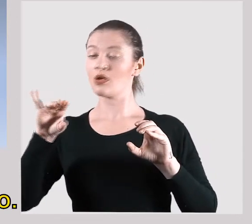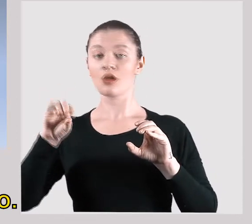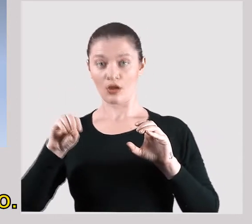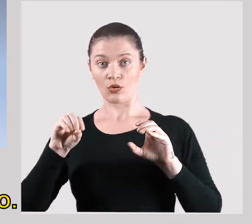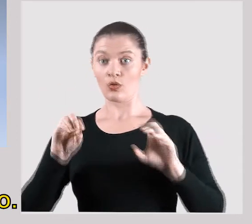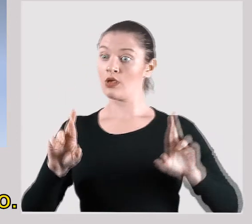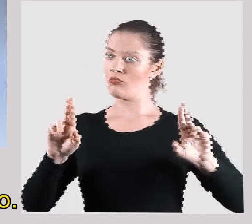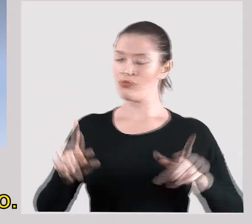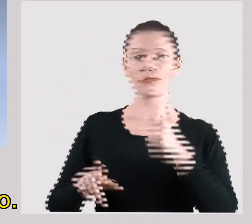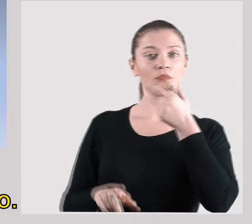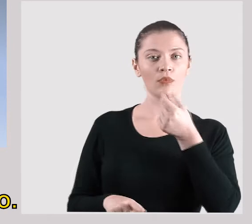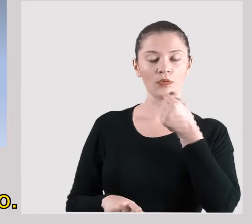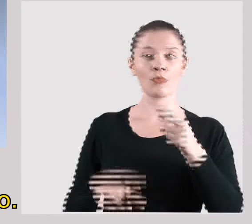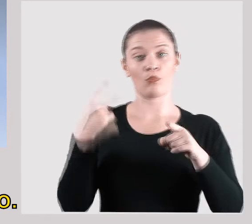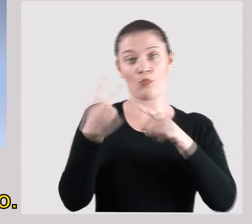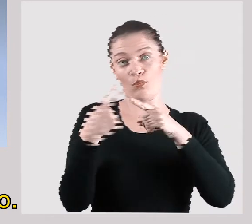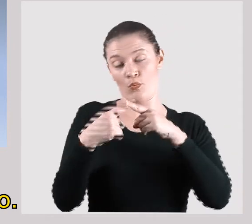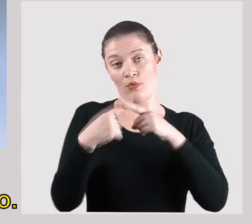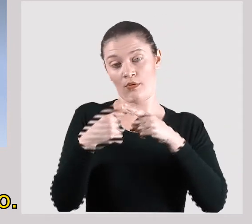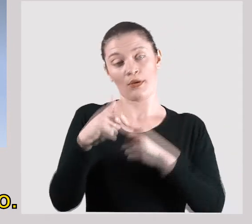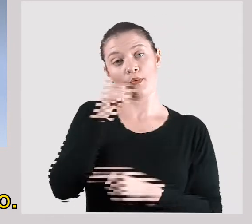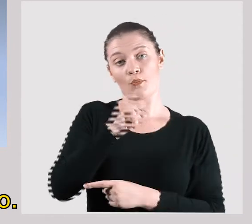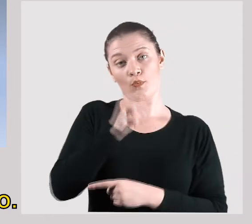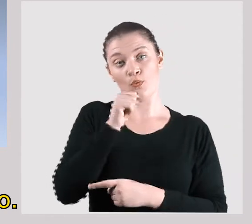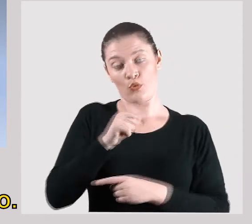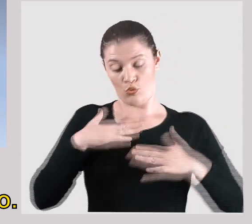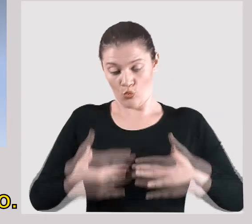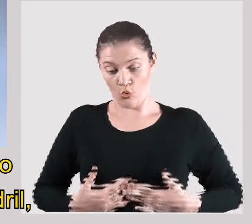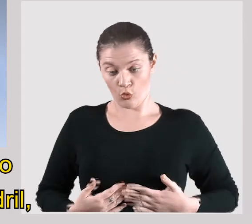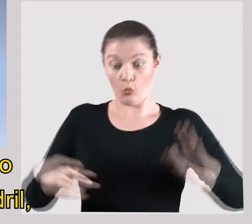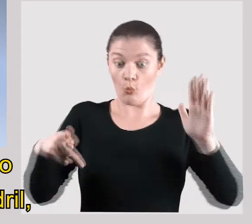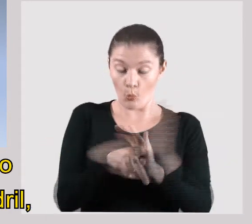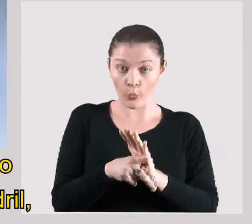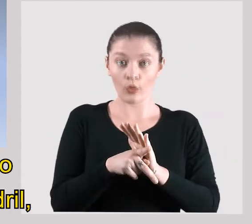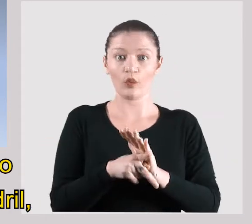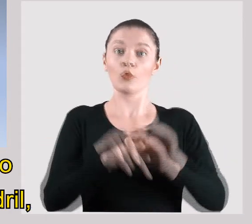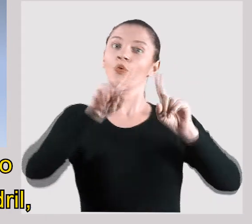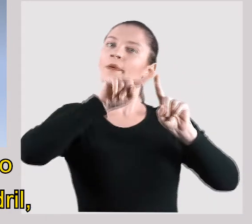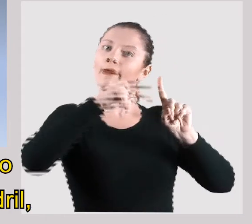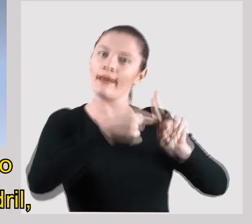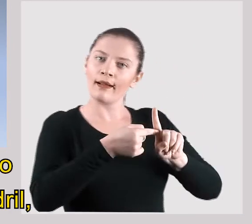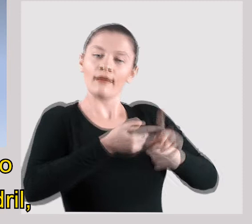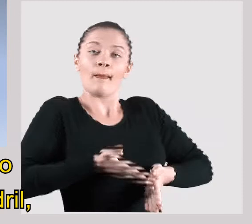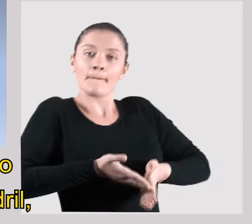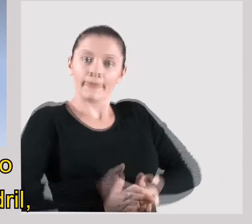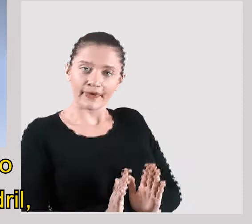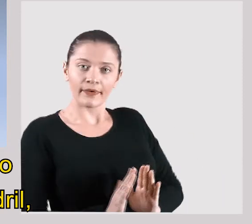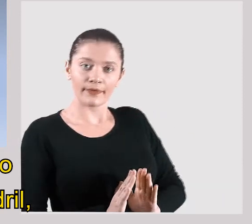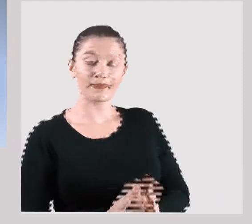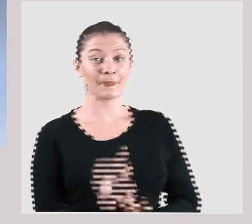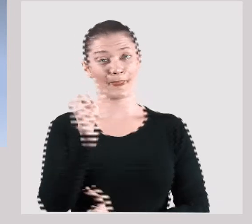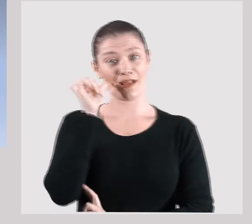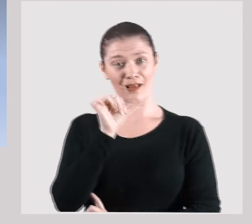é preparado para as questões de gestação e de parto, né? Então, a menina que toma o Lupron, ela não vai desenvolver esse tipo